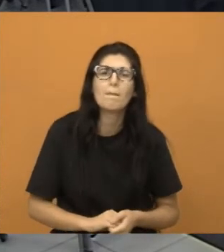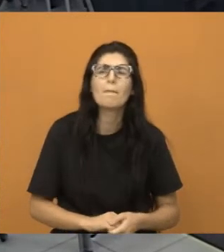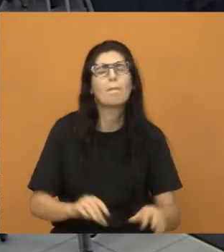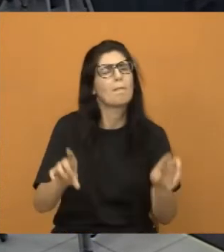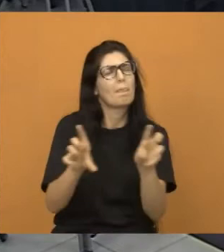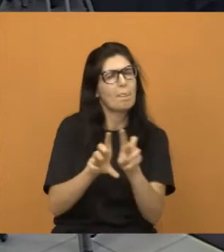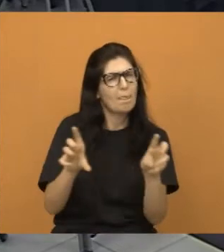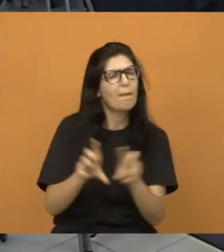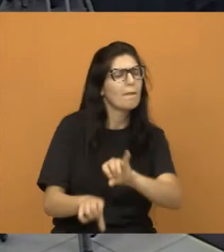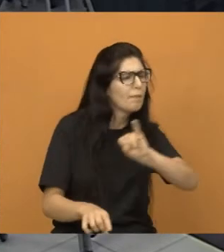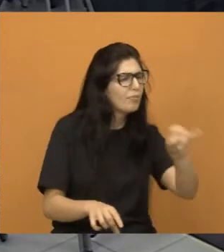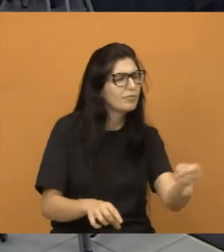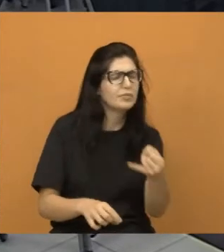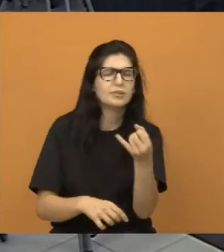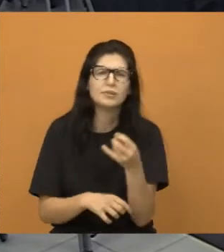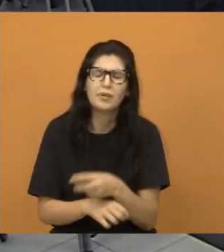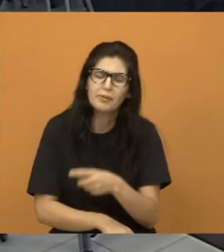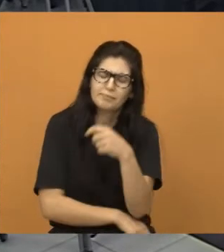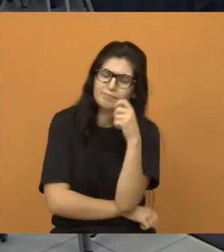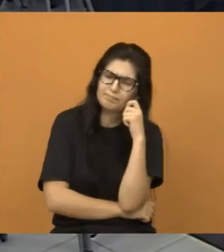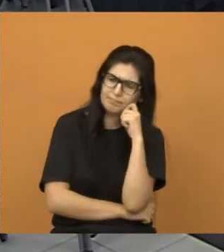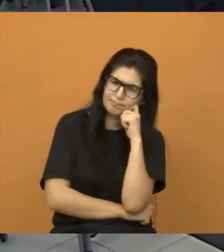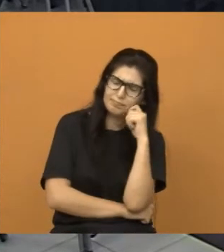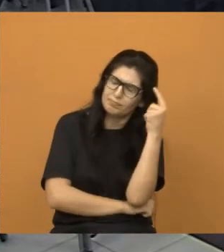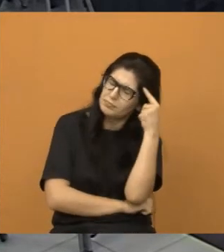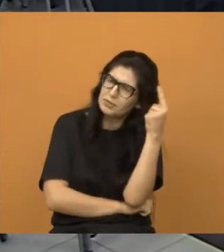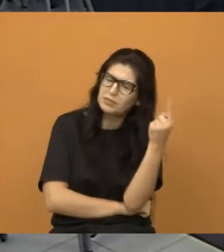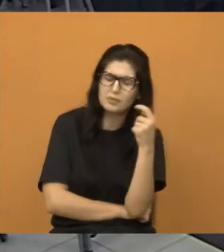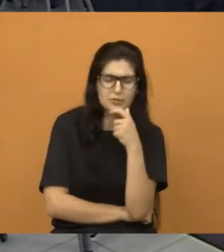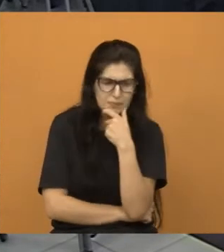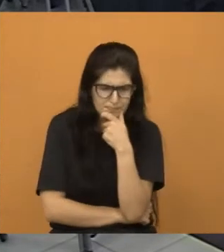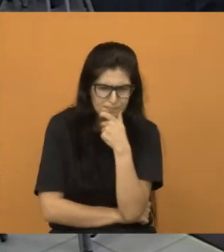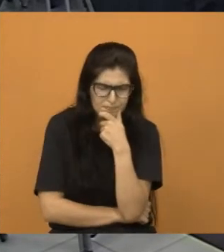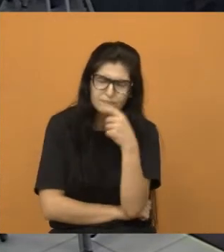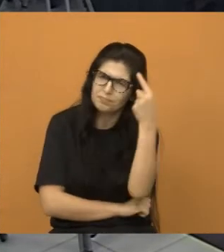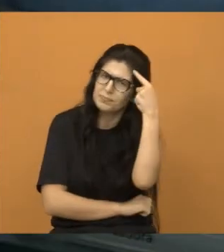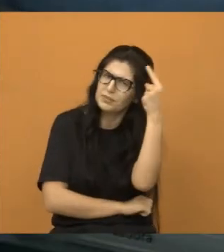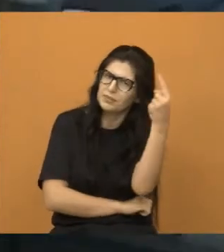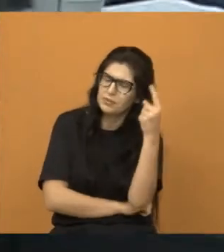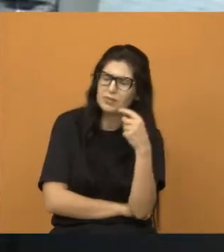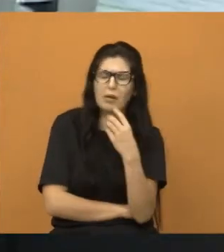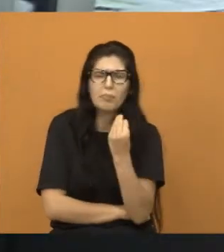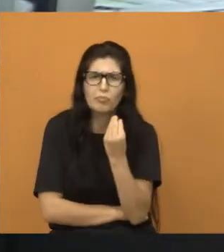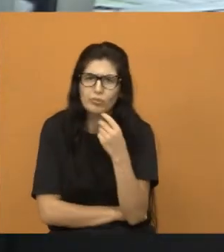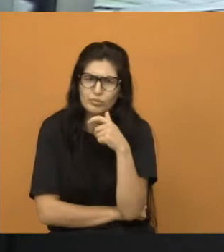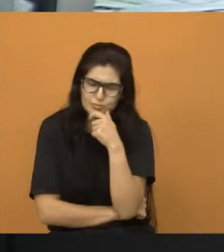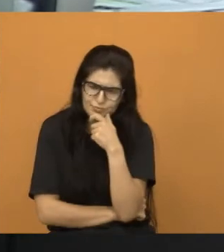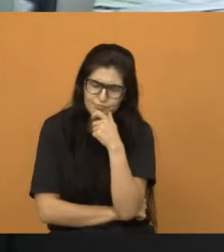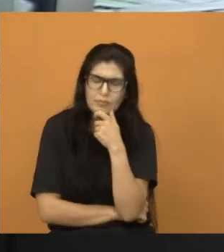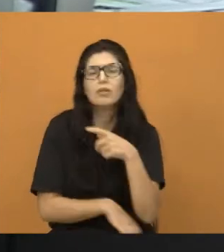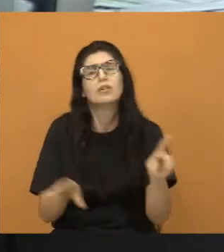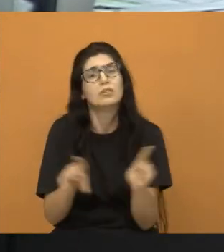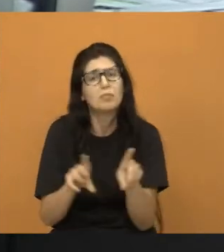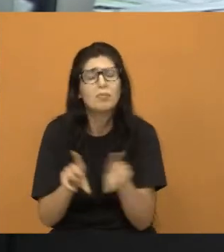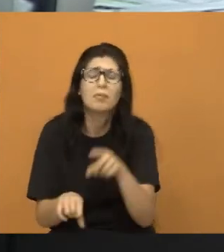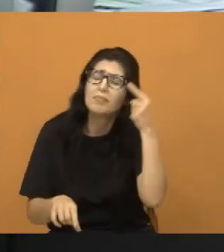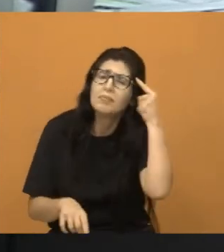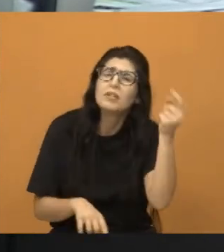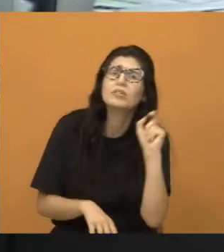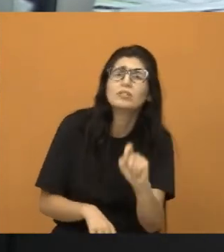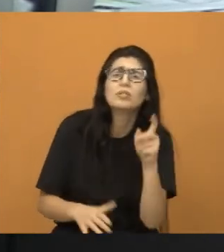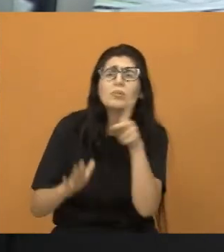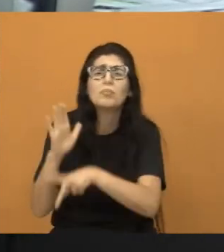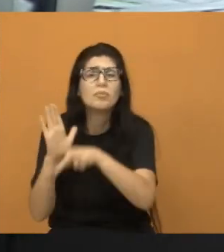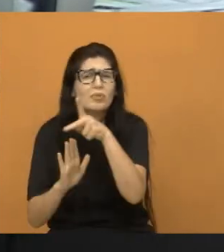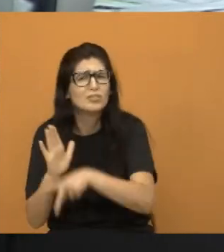Analisando, a gente vai estar sempre analisando as situações, né? E refletindo bastante. Eu também penso que esse